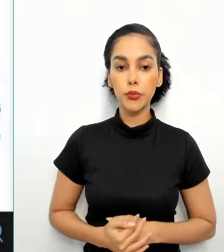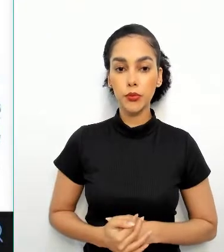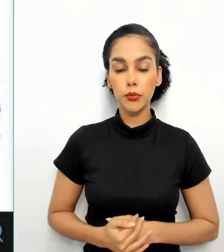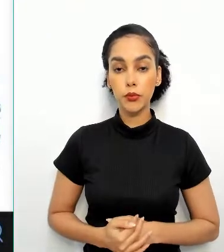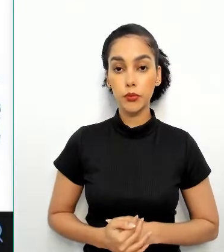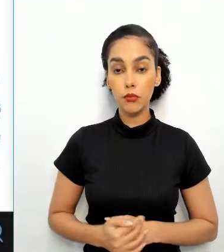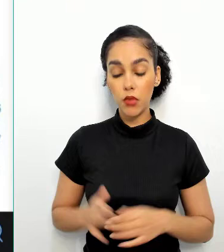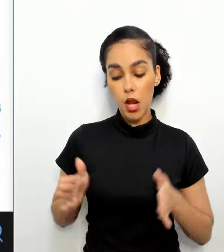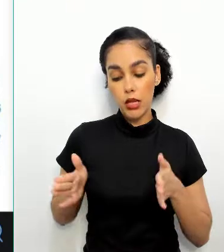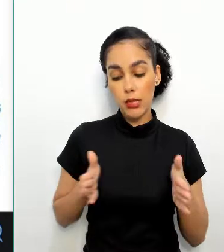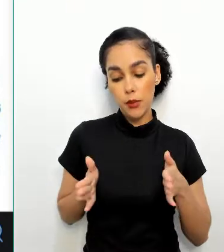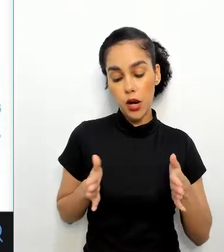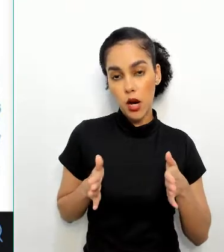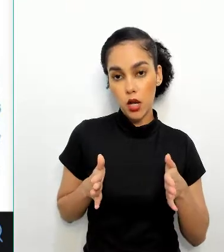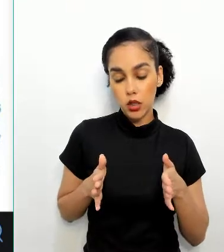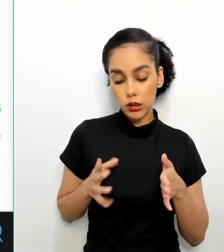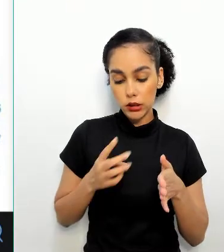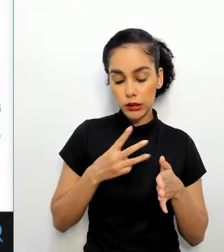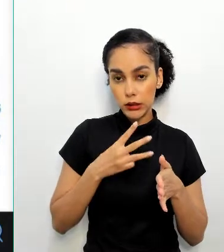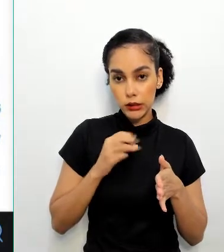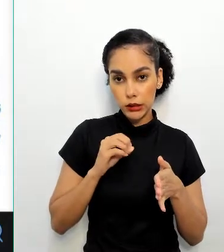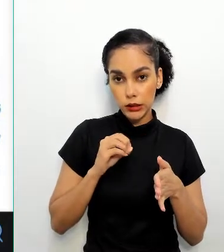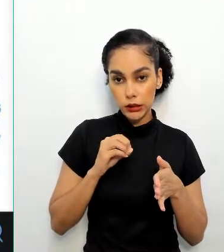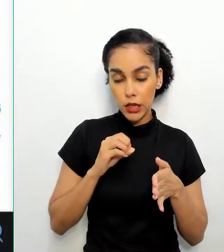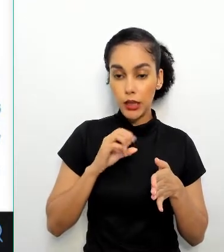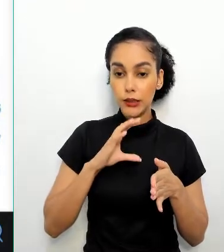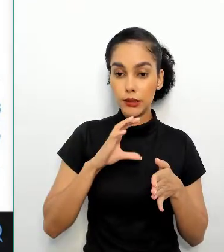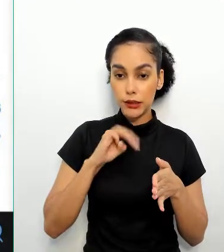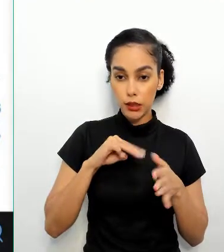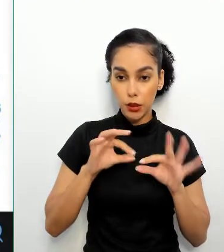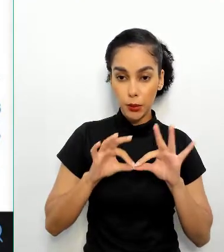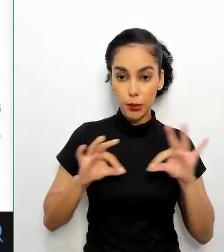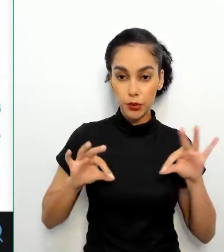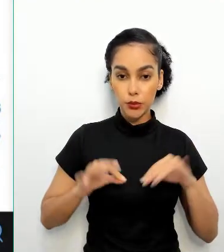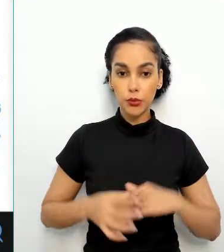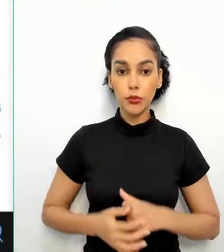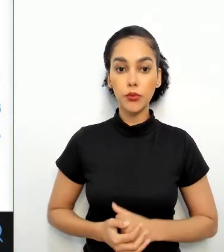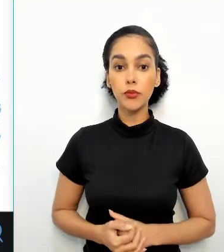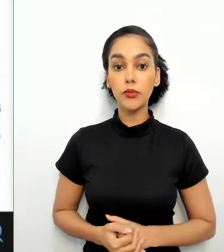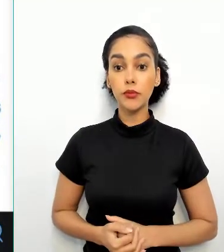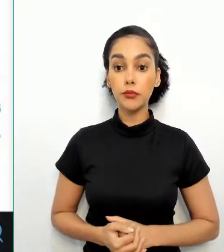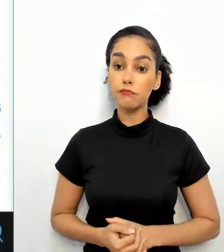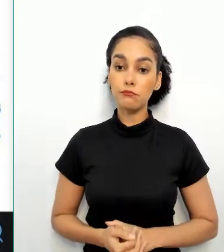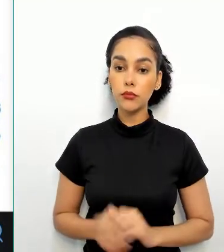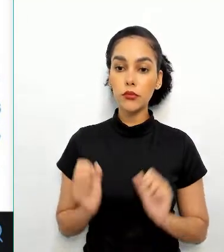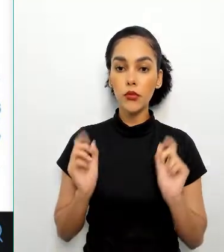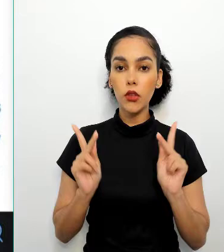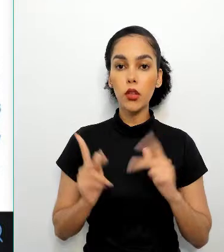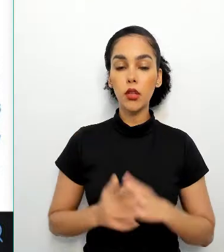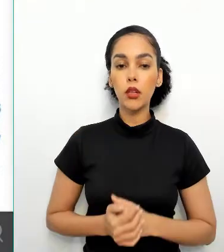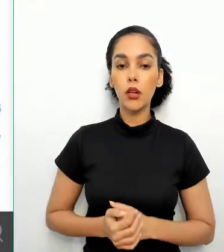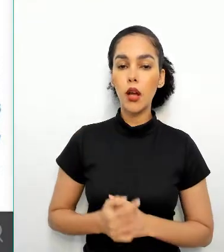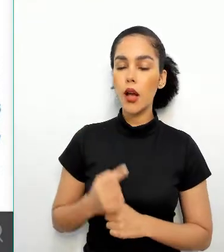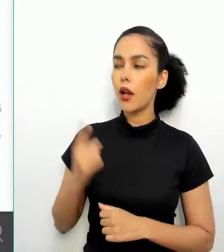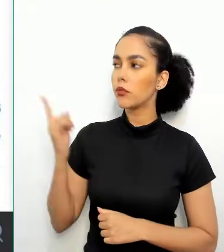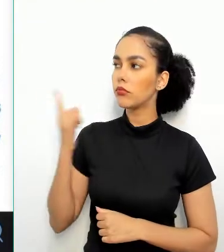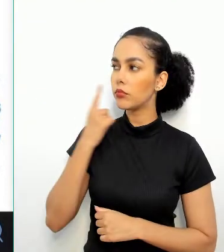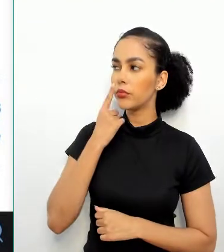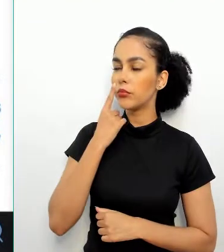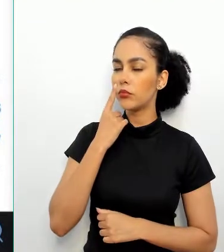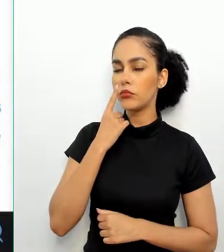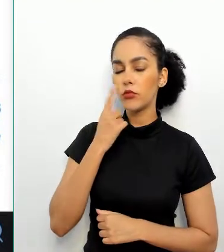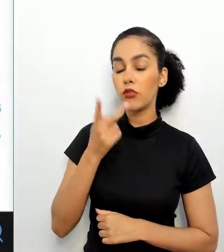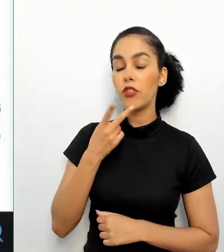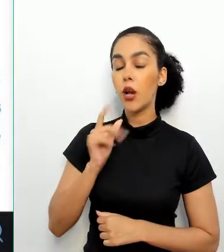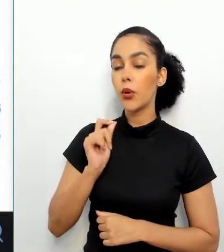fazer uma cópia aqui. Copiei, colei, dei a distância aqui entre as duas vigas. Muito bem, o que a questão está dizendo